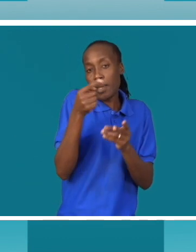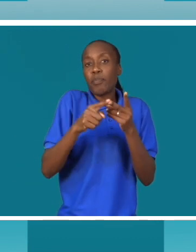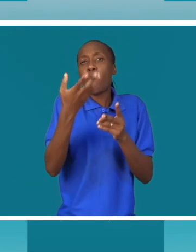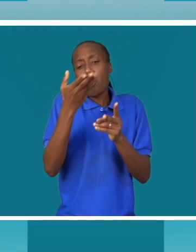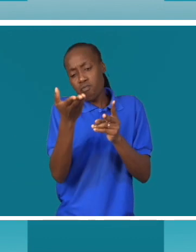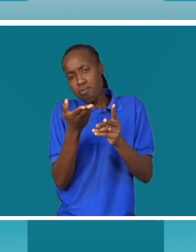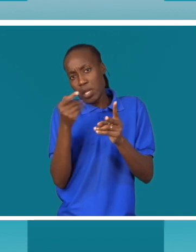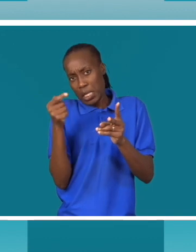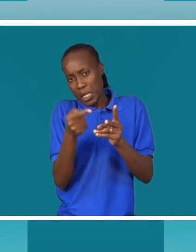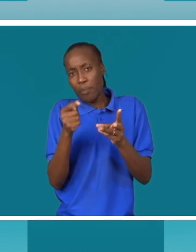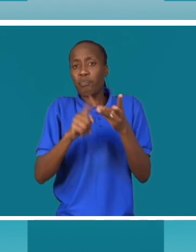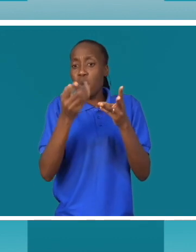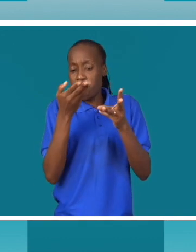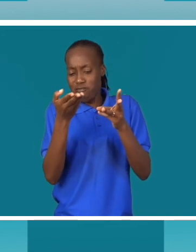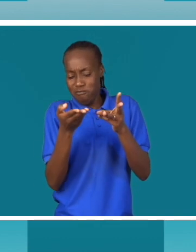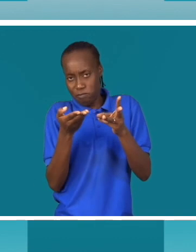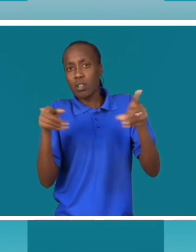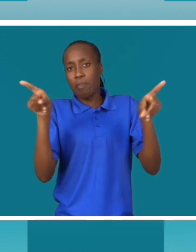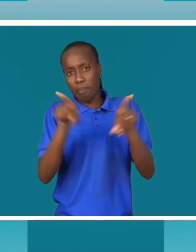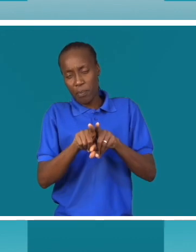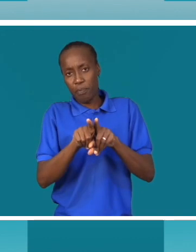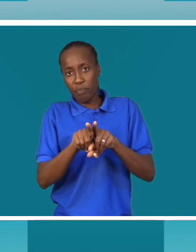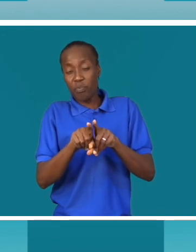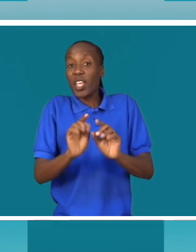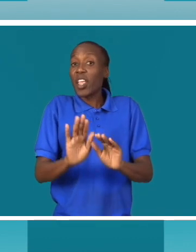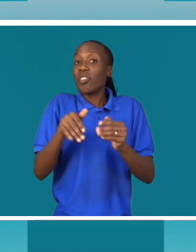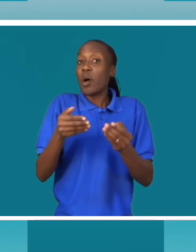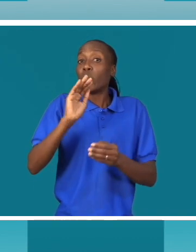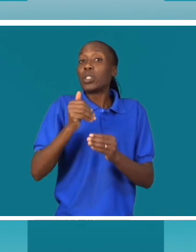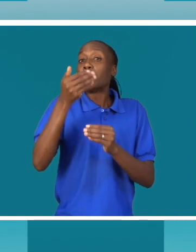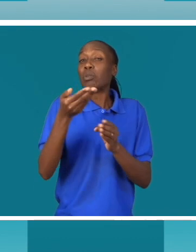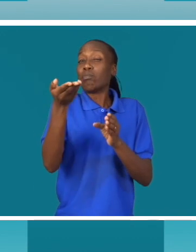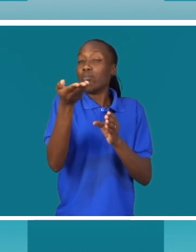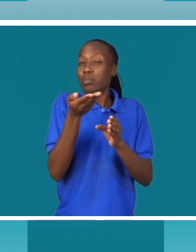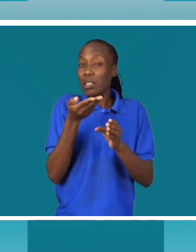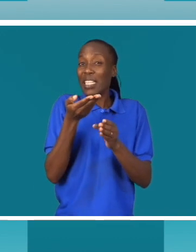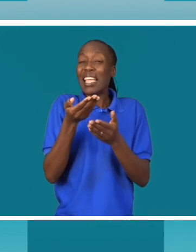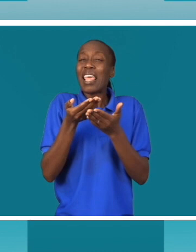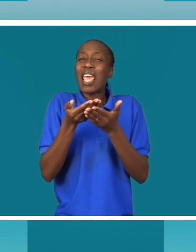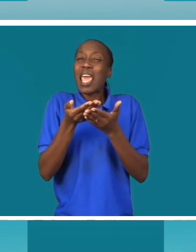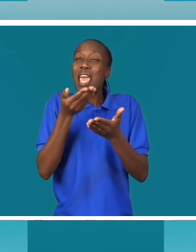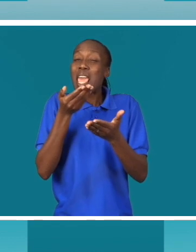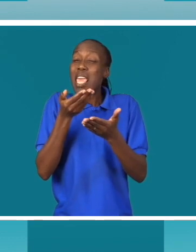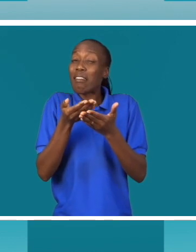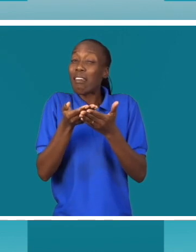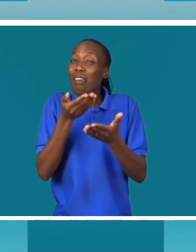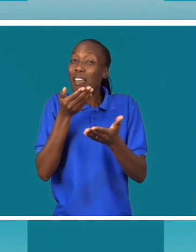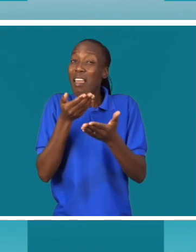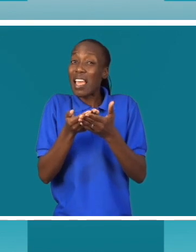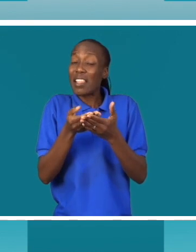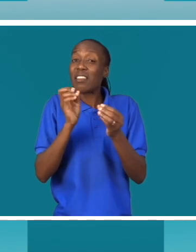ila na tsema ikola então loko xi tsemile swi kumeka na xihisa lexi loko xihisa lexi xi beka